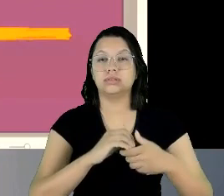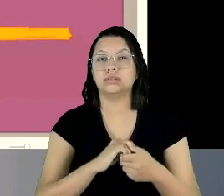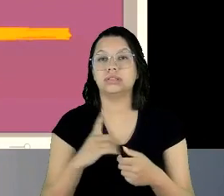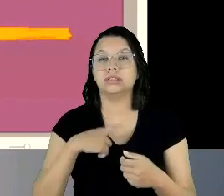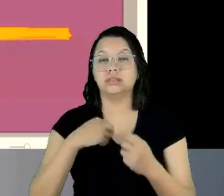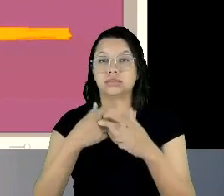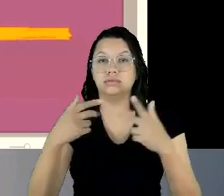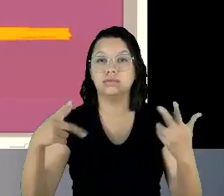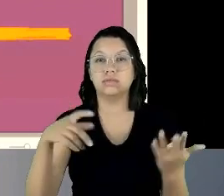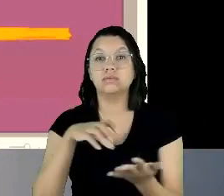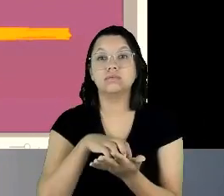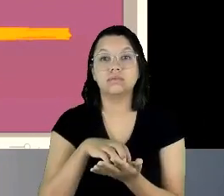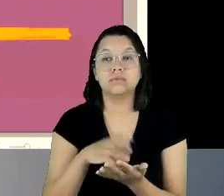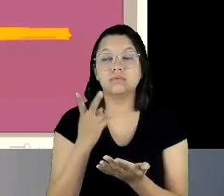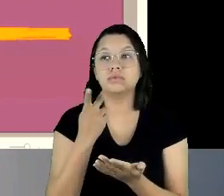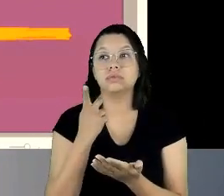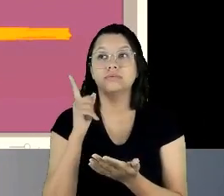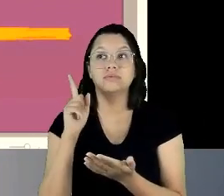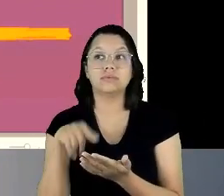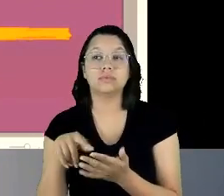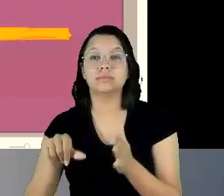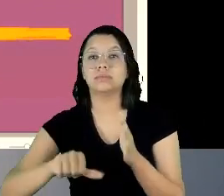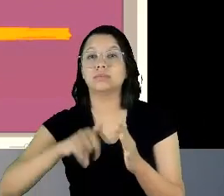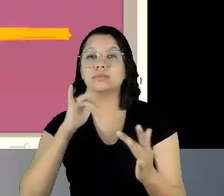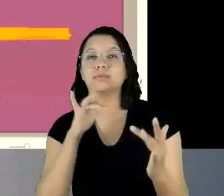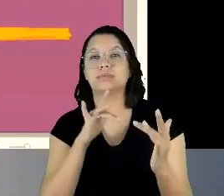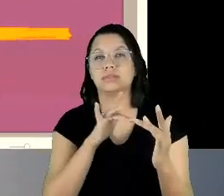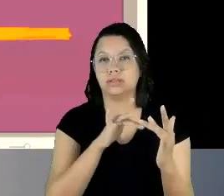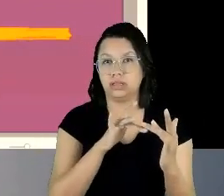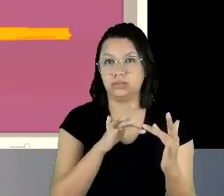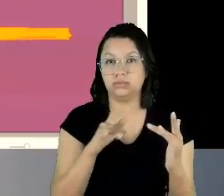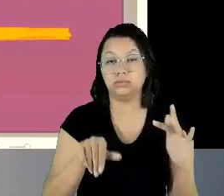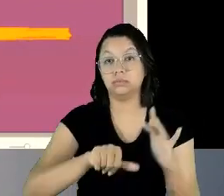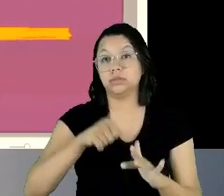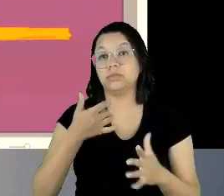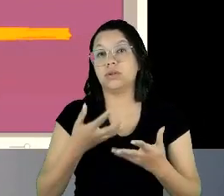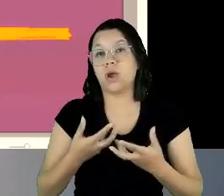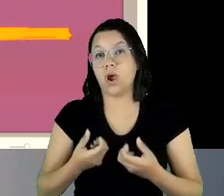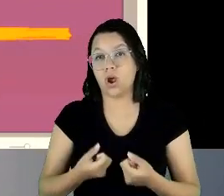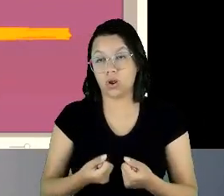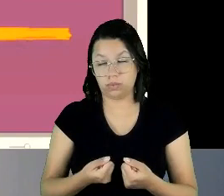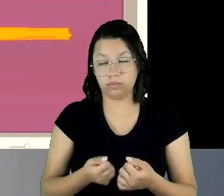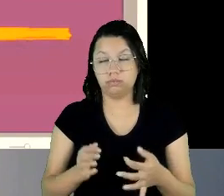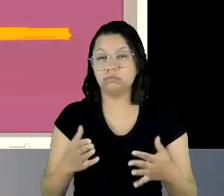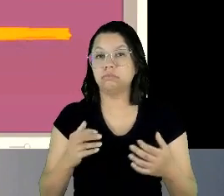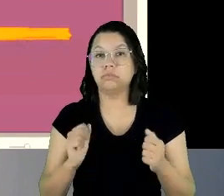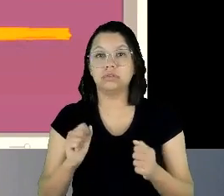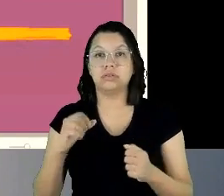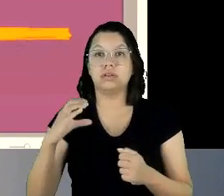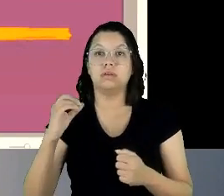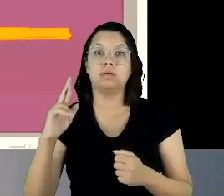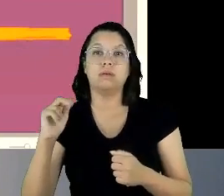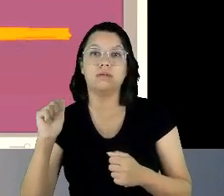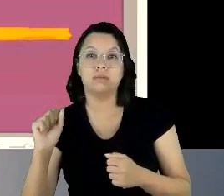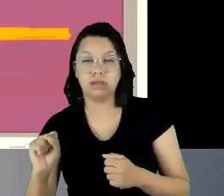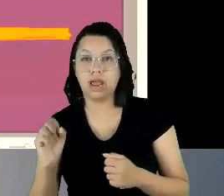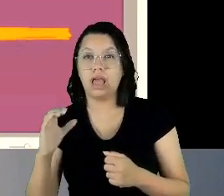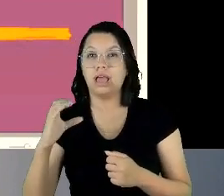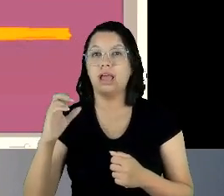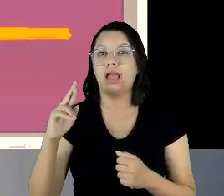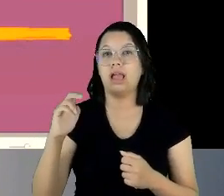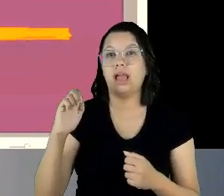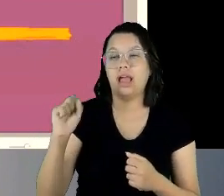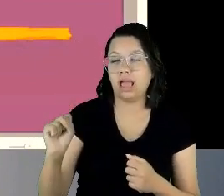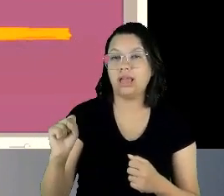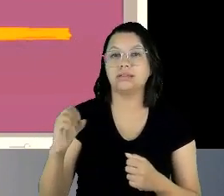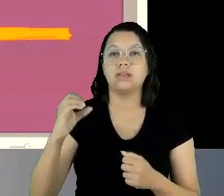órgãos que vão ser o primeiro contato, o primeiro acolhimento, como a gente chama. Então, pode ser um CRAS, um CREAS, pode ser uma